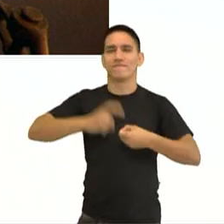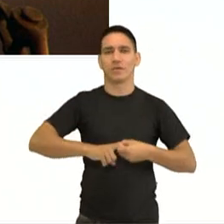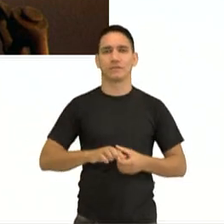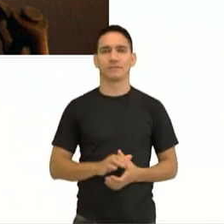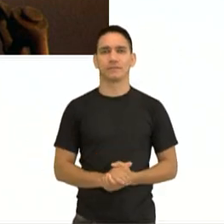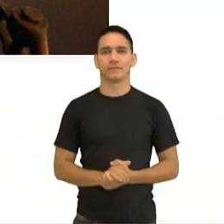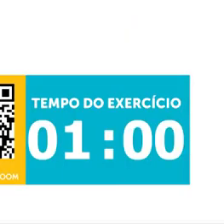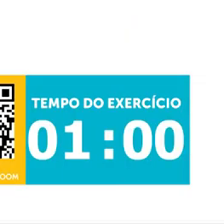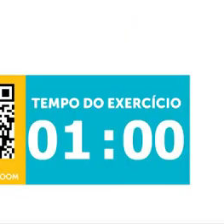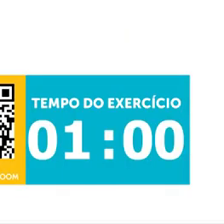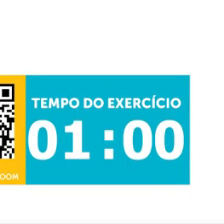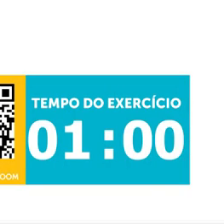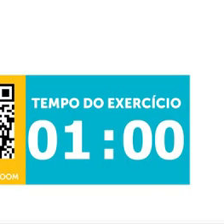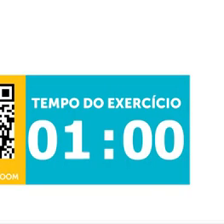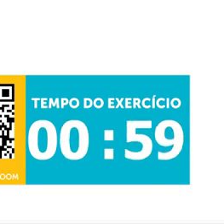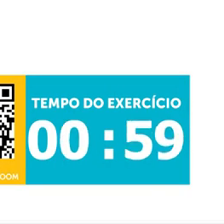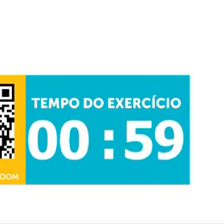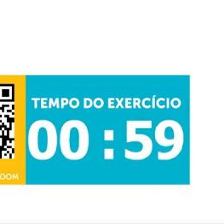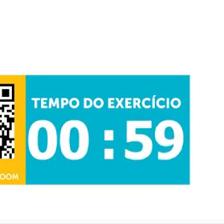definitivo.